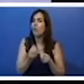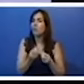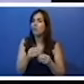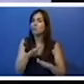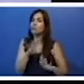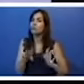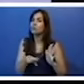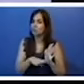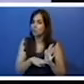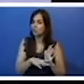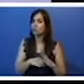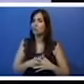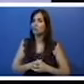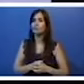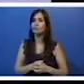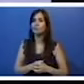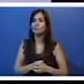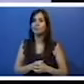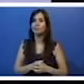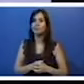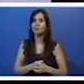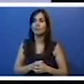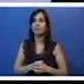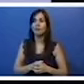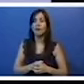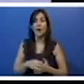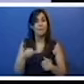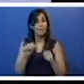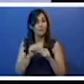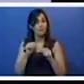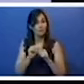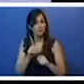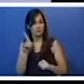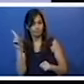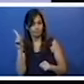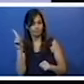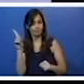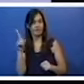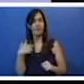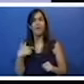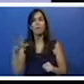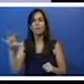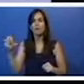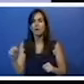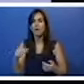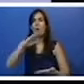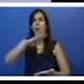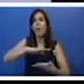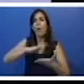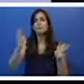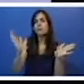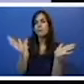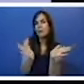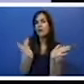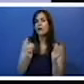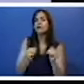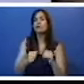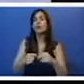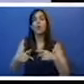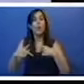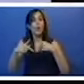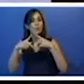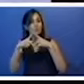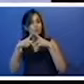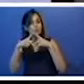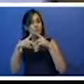foi composto com outras figuras para formar esse hexágono eu peguei um trapézio eu peguei um losango e